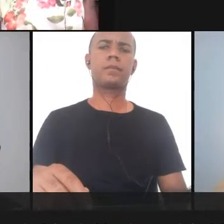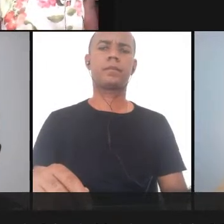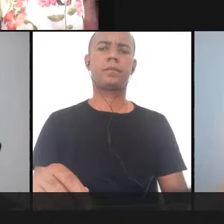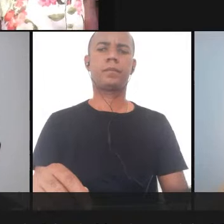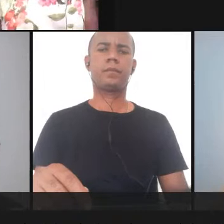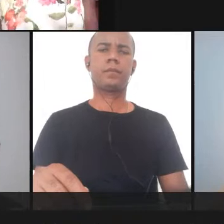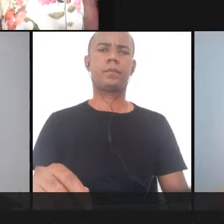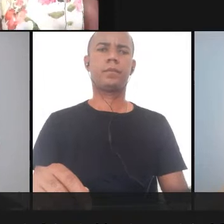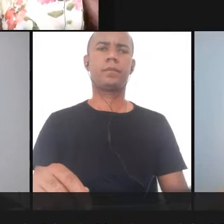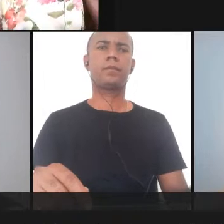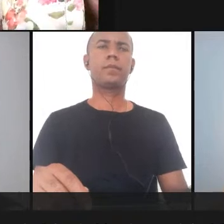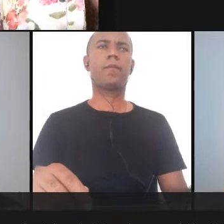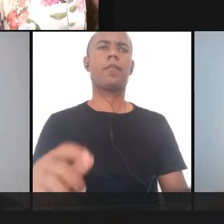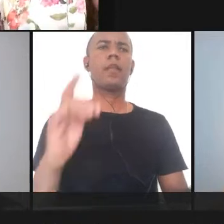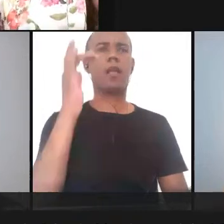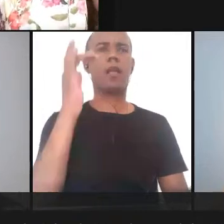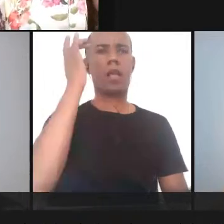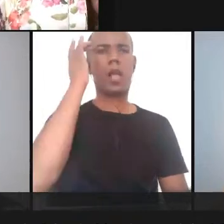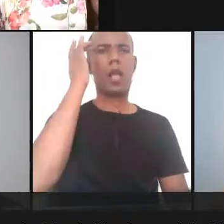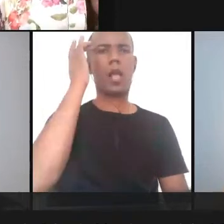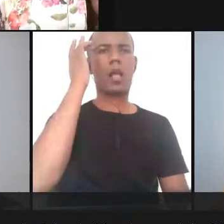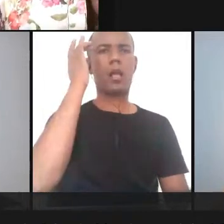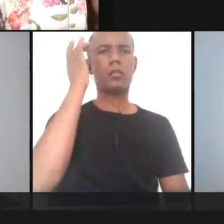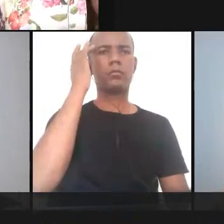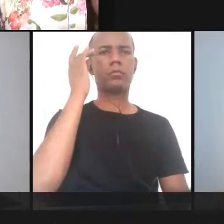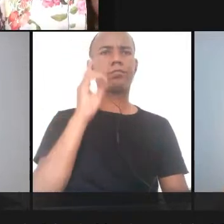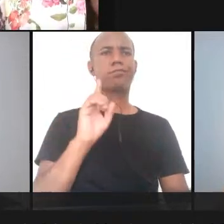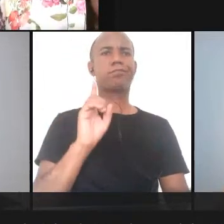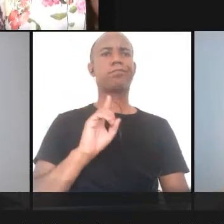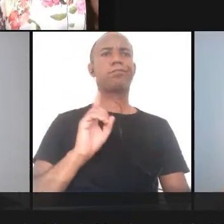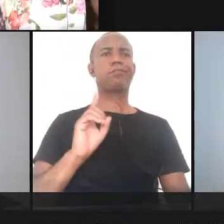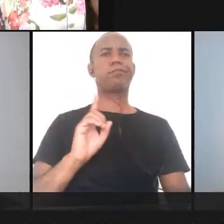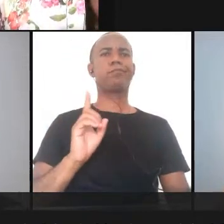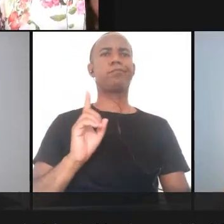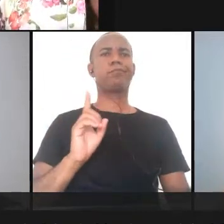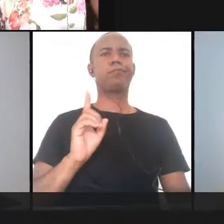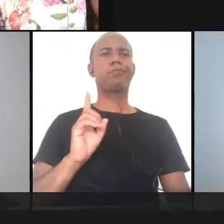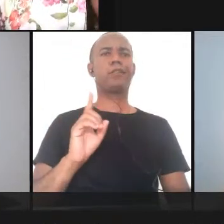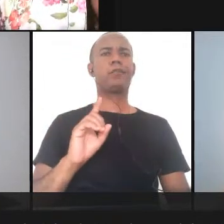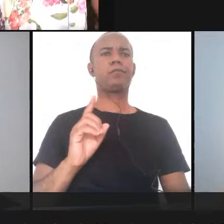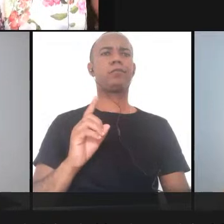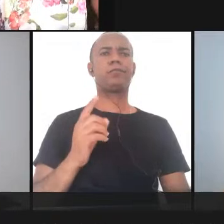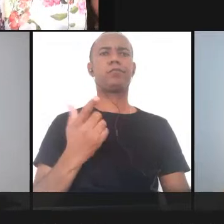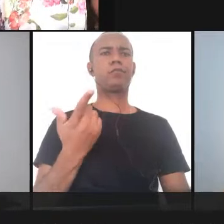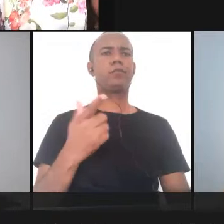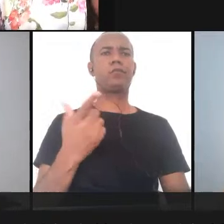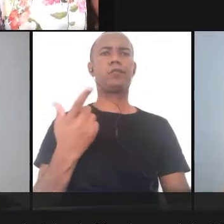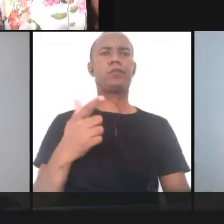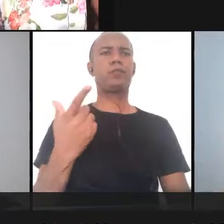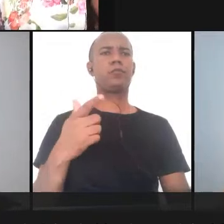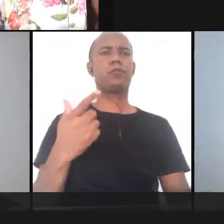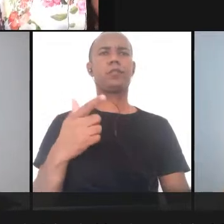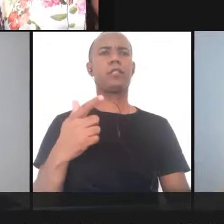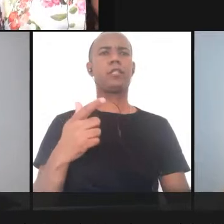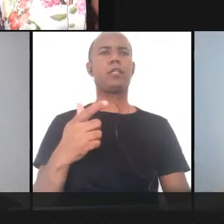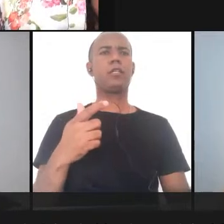Acho que não. Não, não, não há ainda o suficiente.